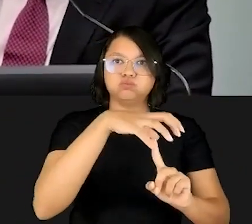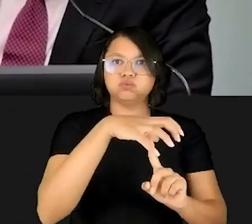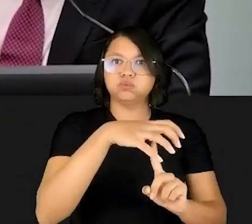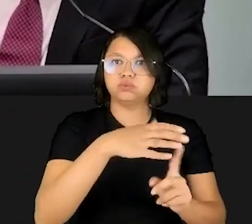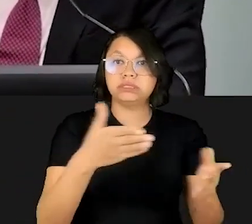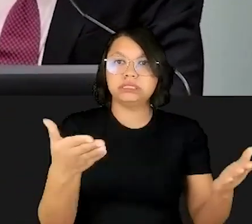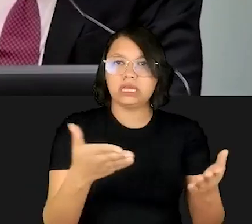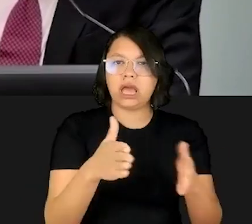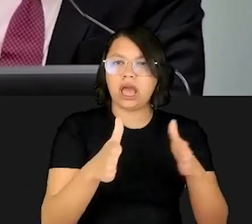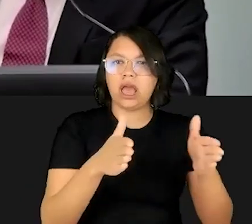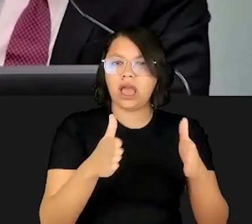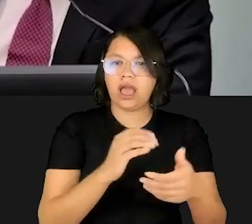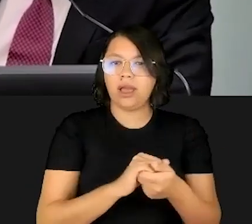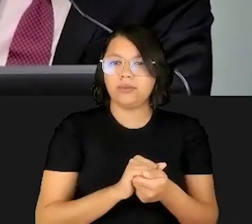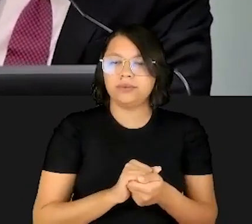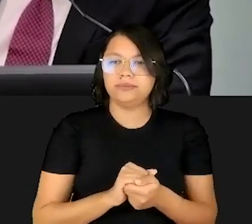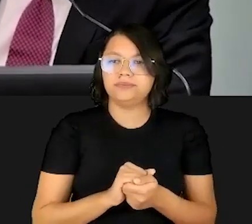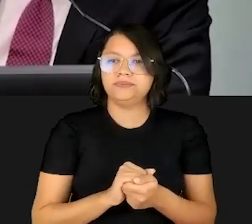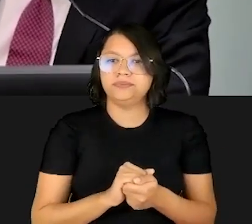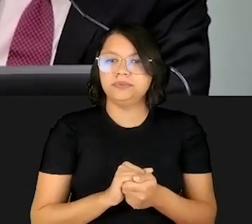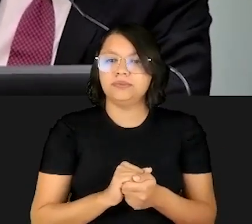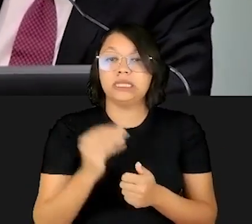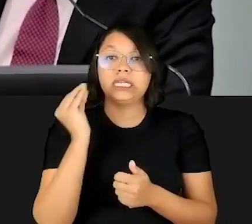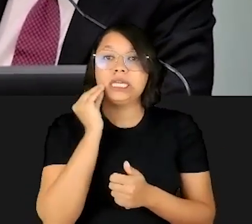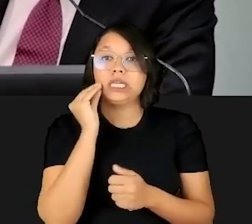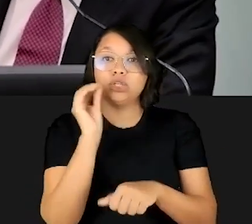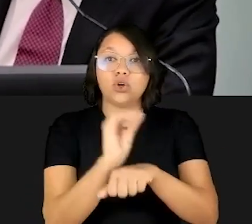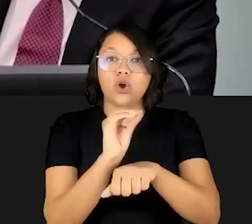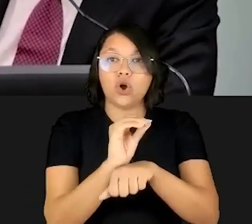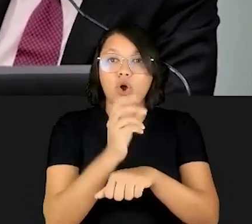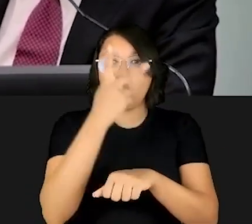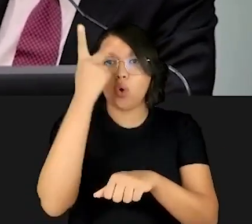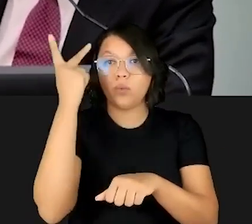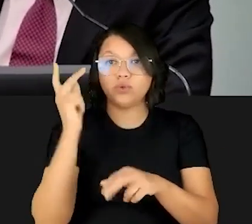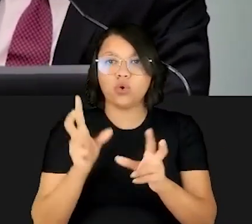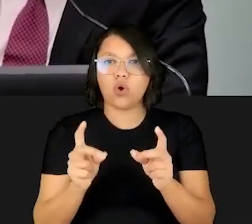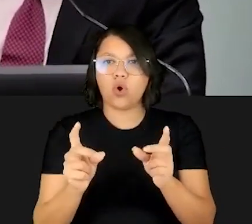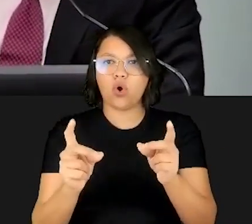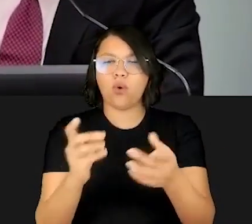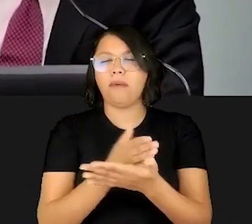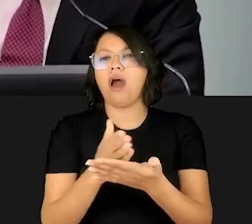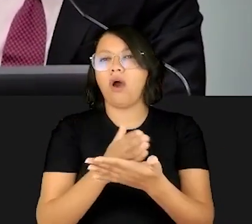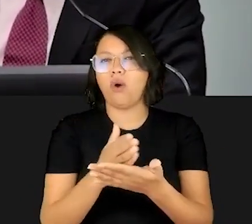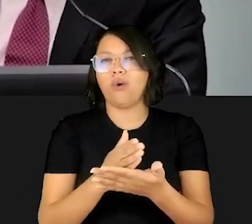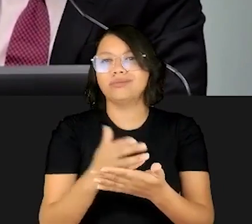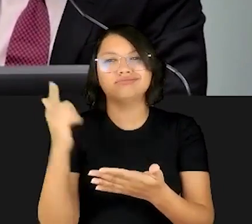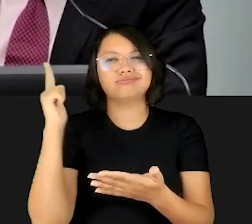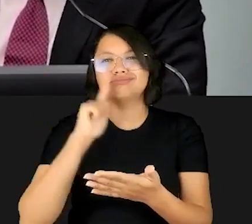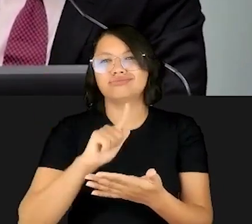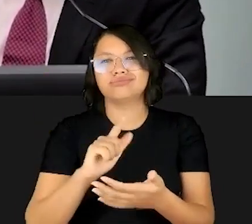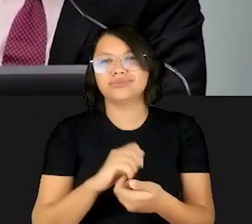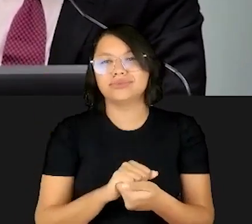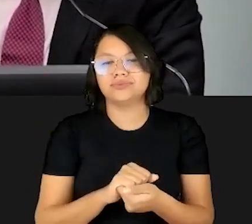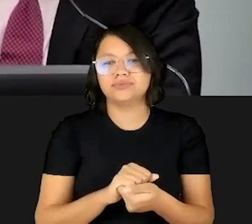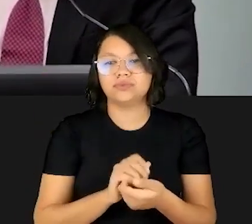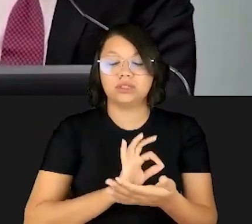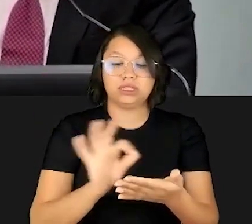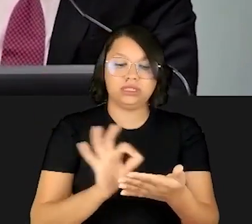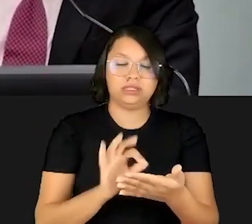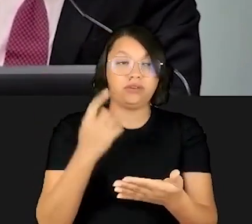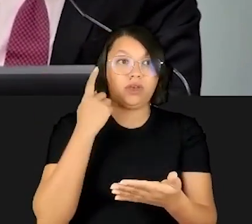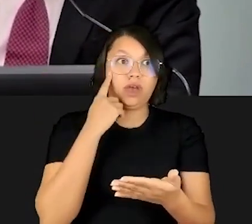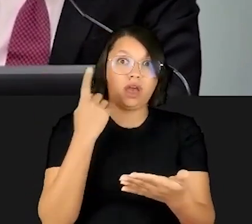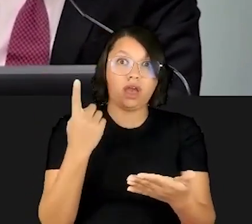um aspecto quase que mitológico. E ele tentou tratar um paciente com câncer, alguns pacientes com câncer, não teve sucesso, e ele escreveu,